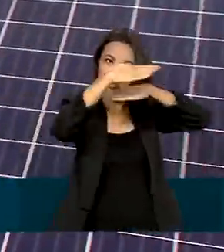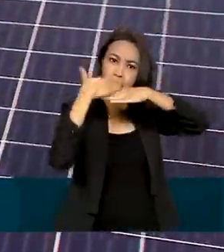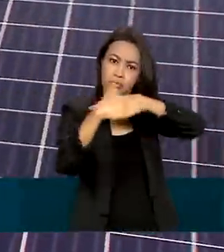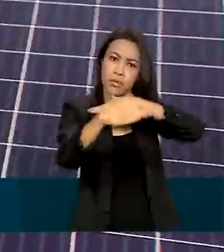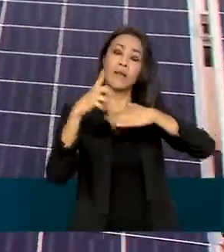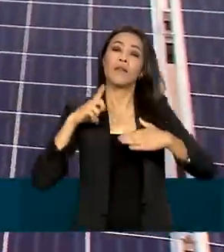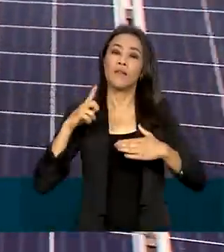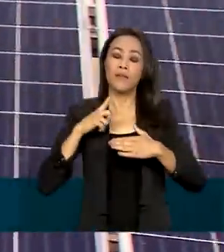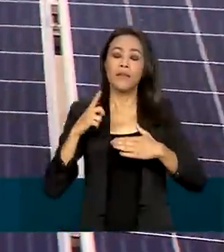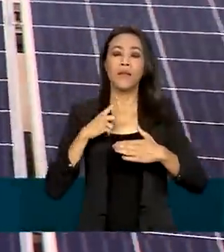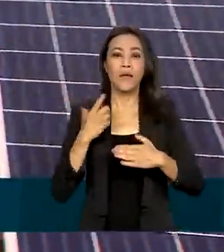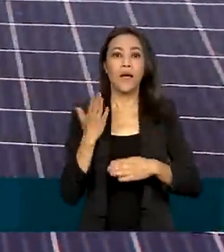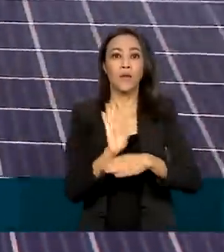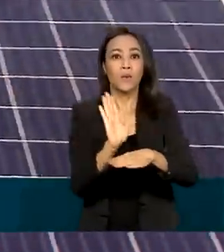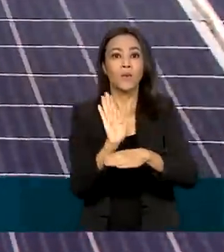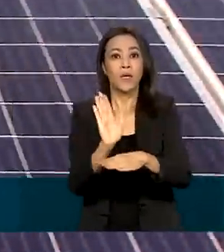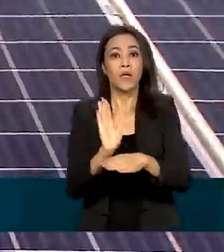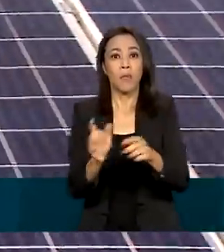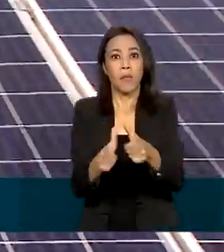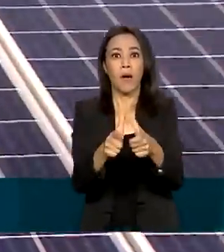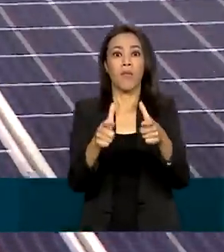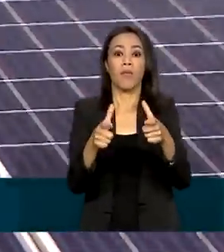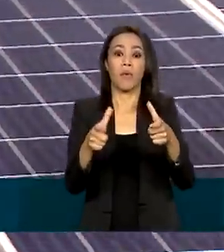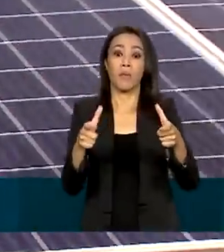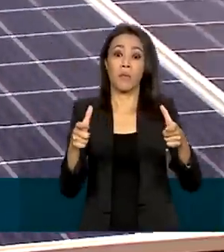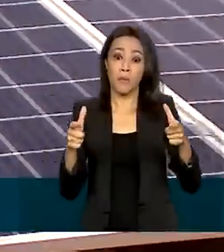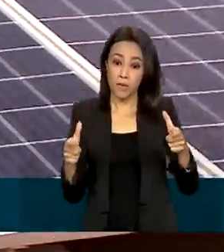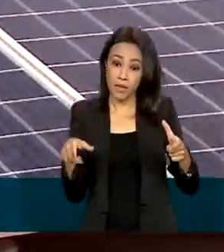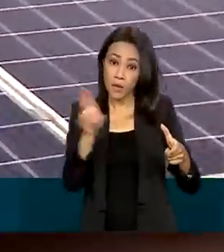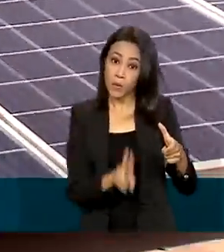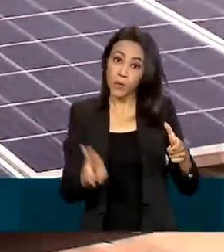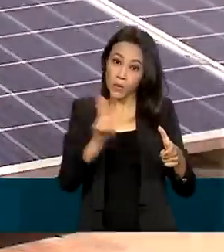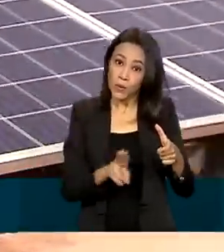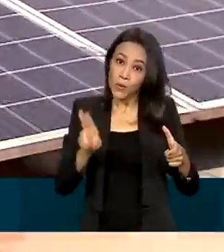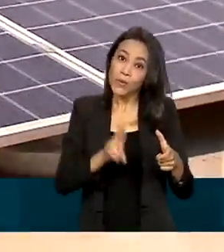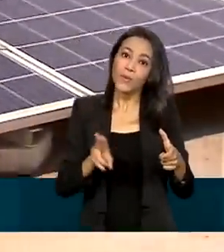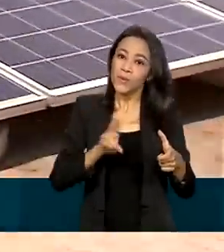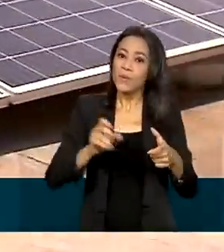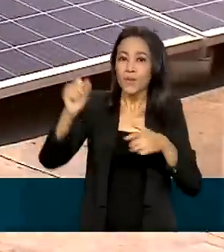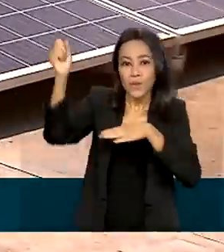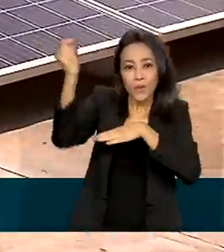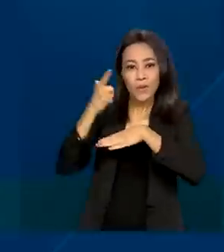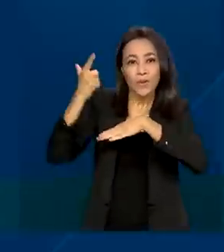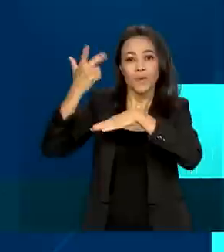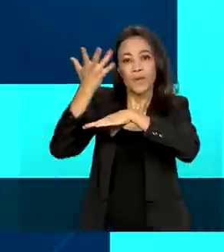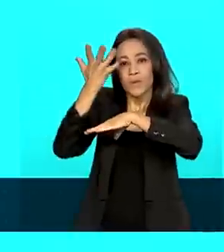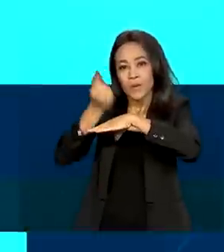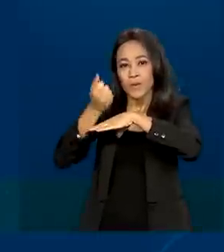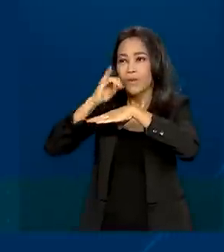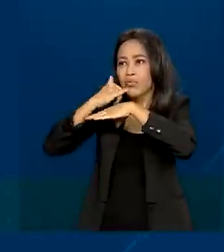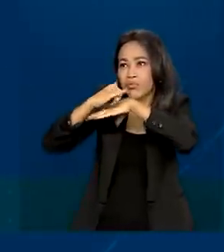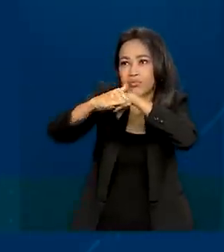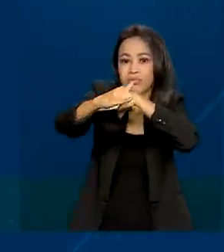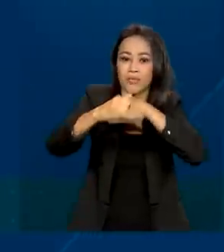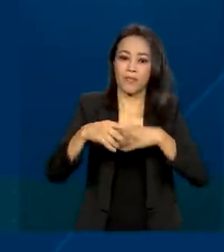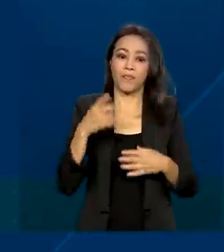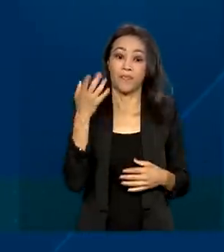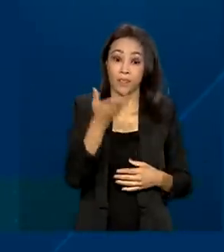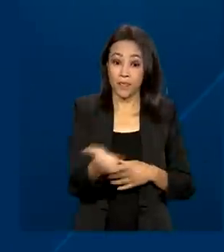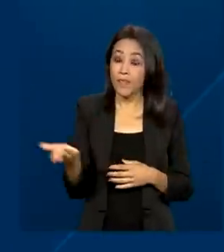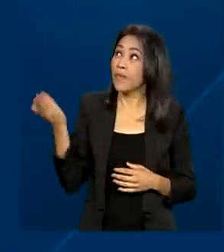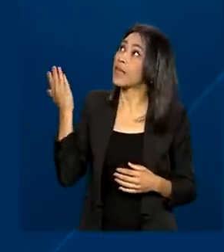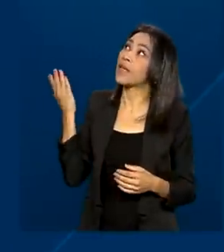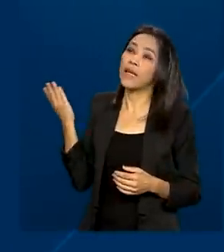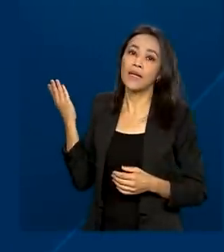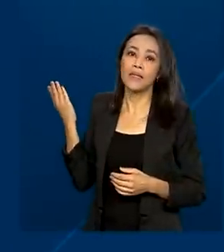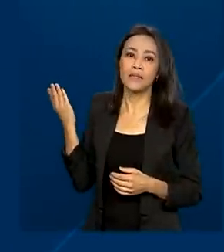têm contribuído para esse aumento das fontes de energia limpa e renovável no país. Só o Caixa